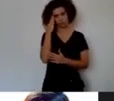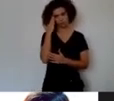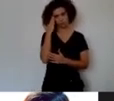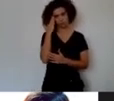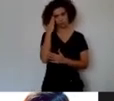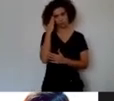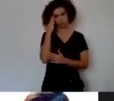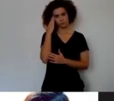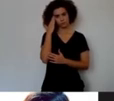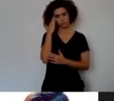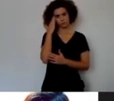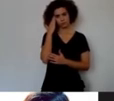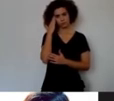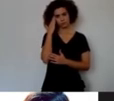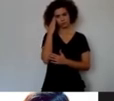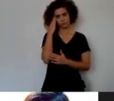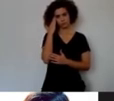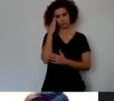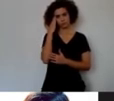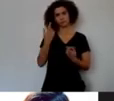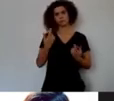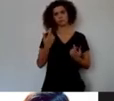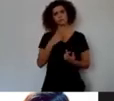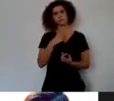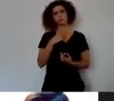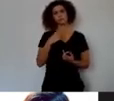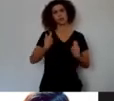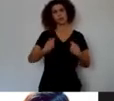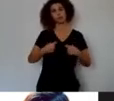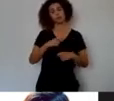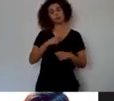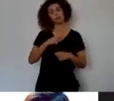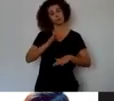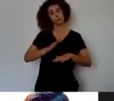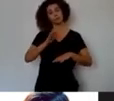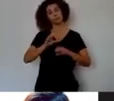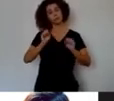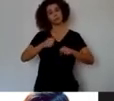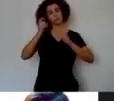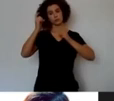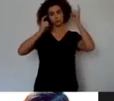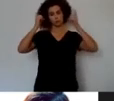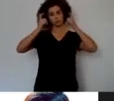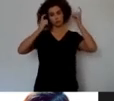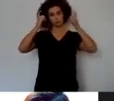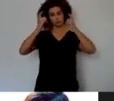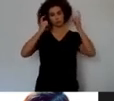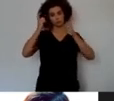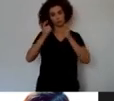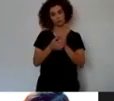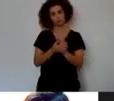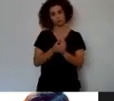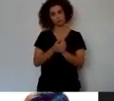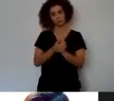solitária, né, em muitos sentidos. Então, é preciso ter essa proporção maior, né, de ocupação. Né? Mais pessoas negras na